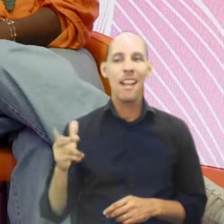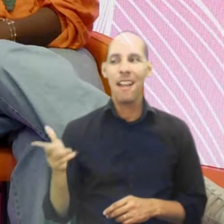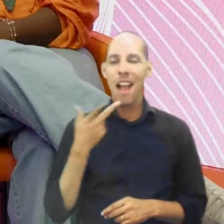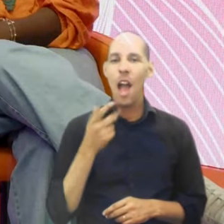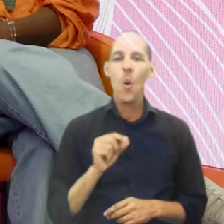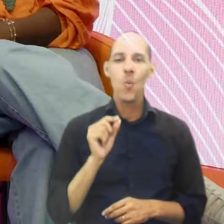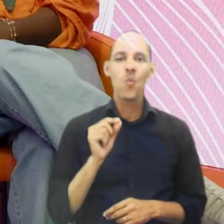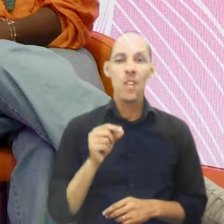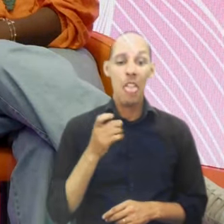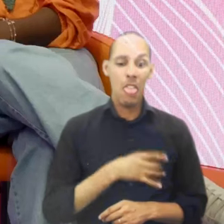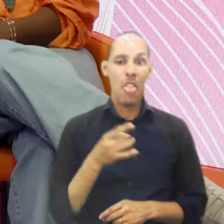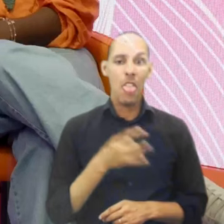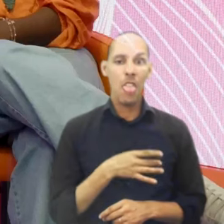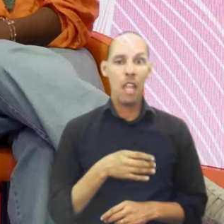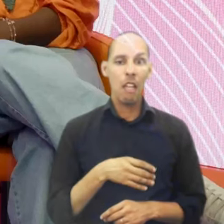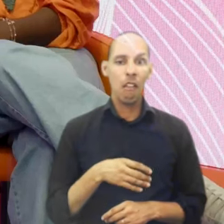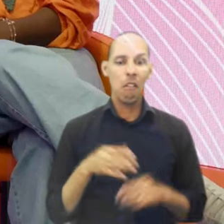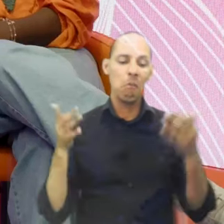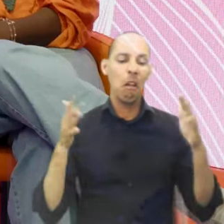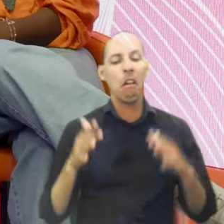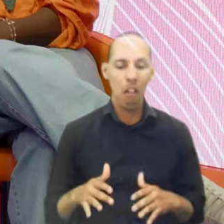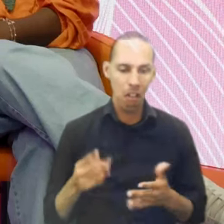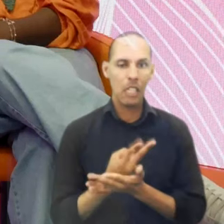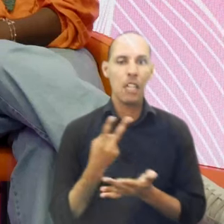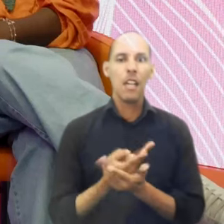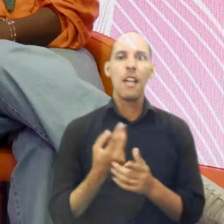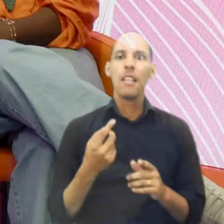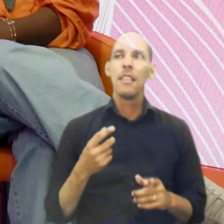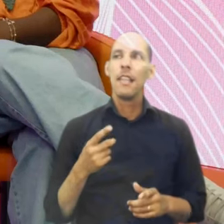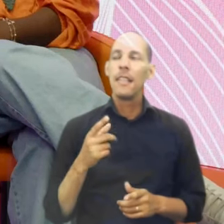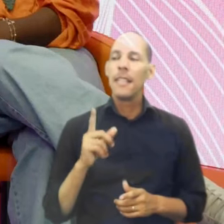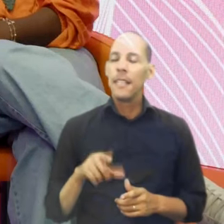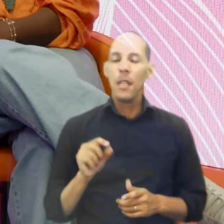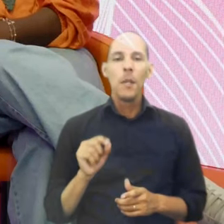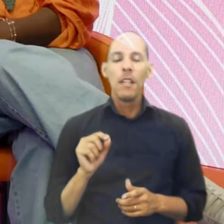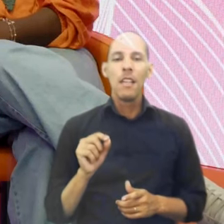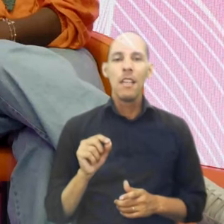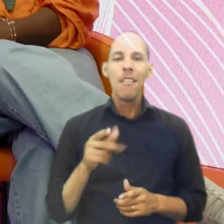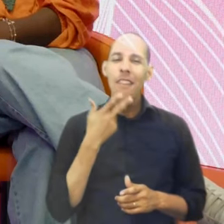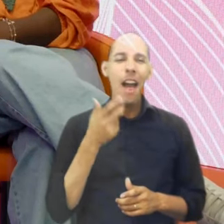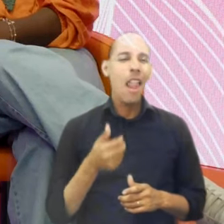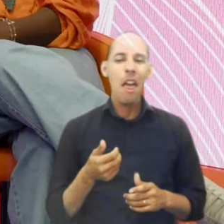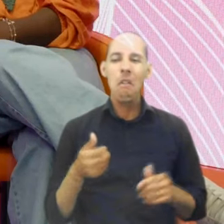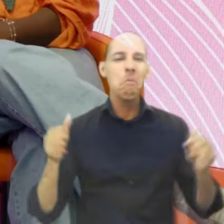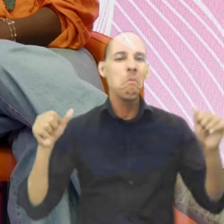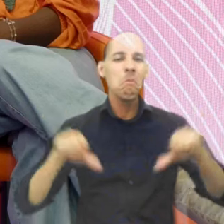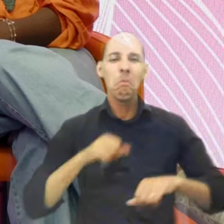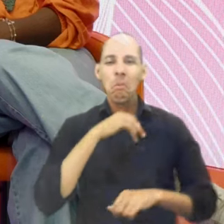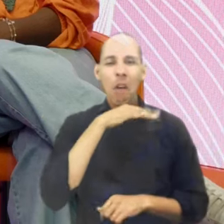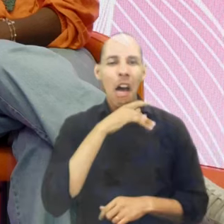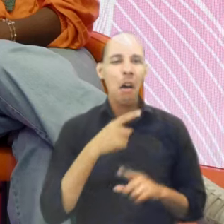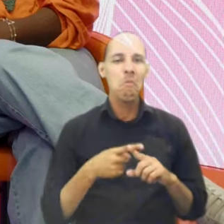o medo do fracasso, né? Da gente errar. E tem um lance de... falar mal até da imagem que você está